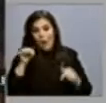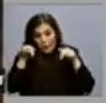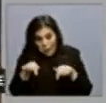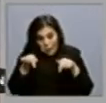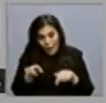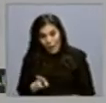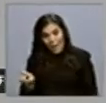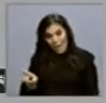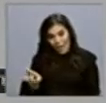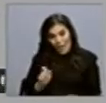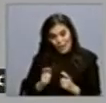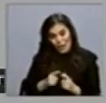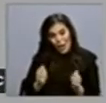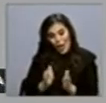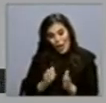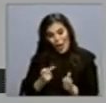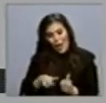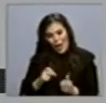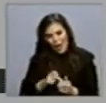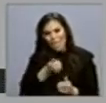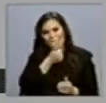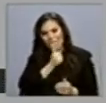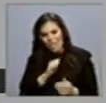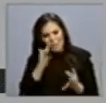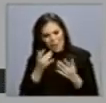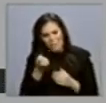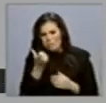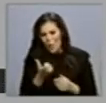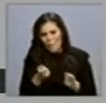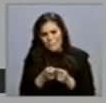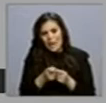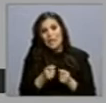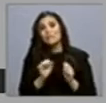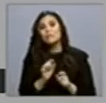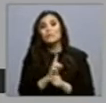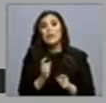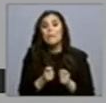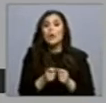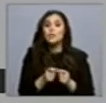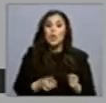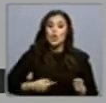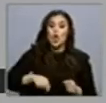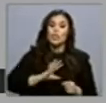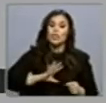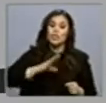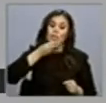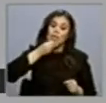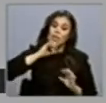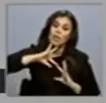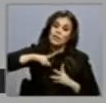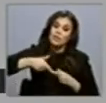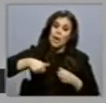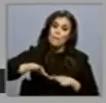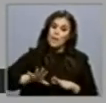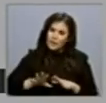estrela anã, vermelha, muito pouco brilhante, Próxima Centauri. É de facto aquela mais próxima de nós, mas lá por estar mais próxima de nós não